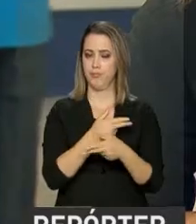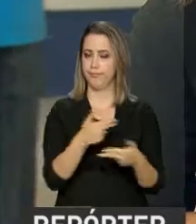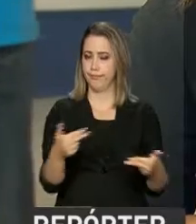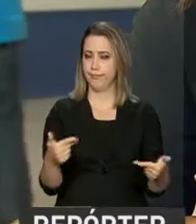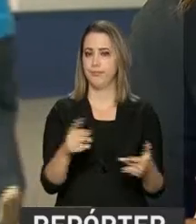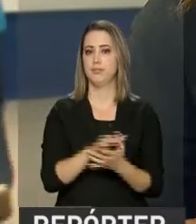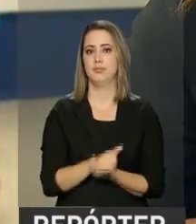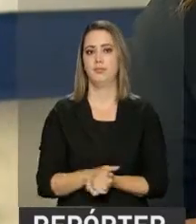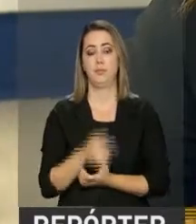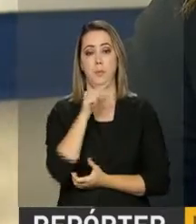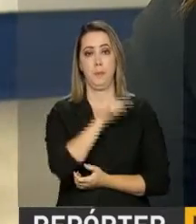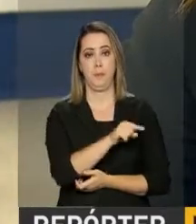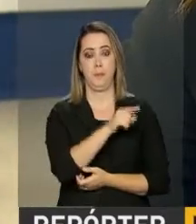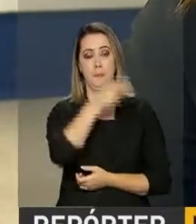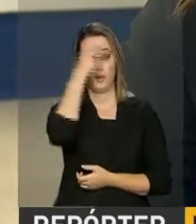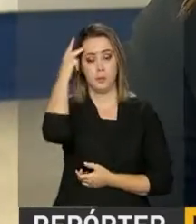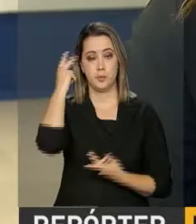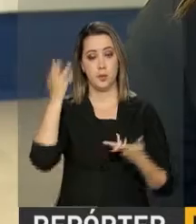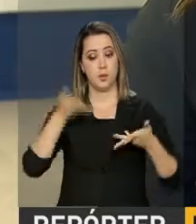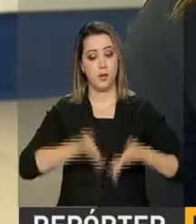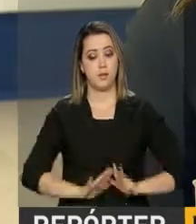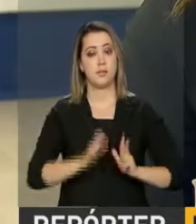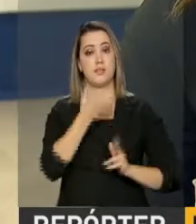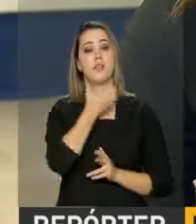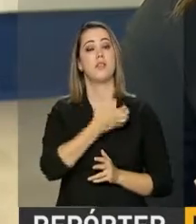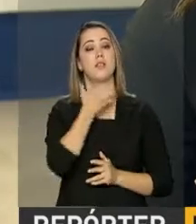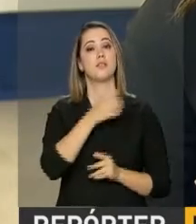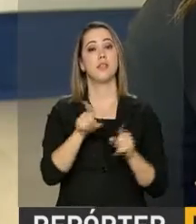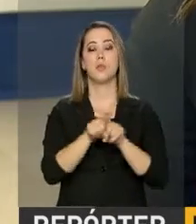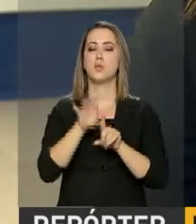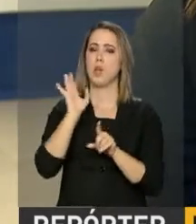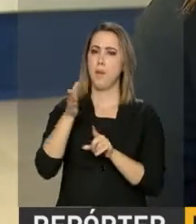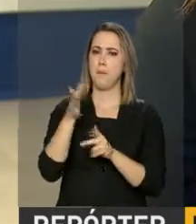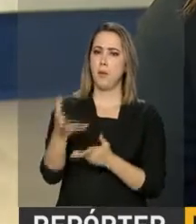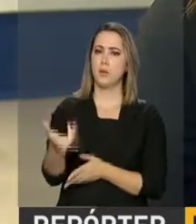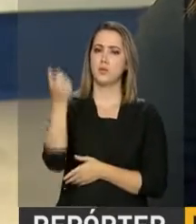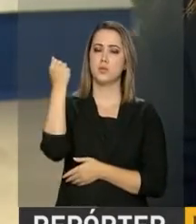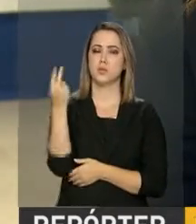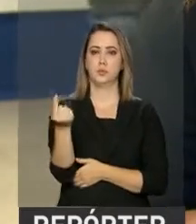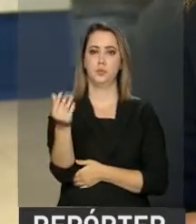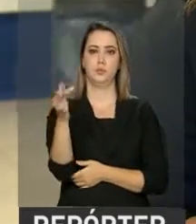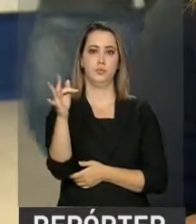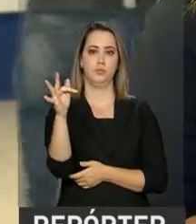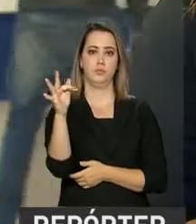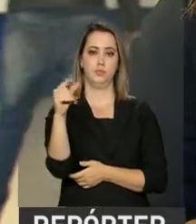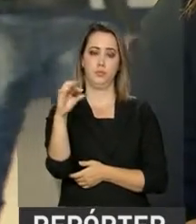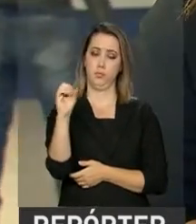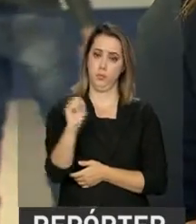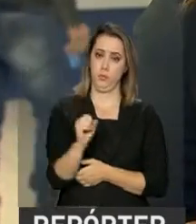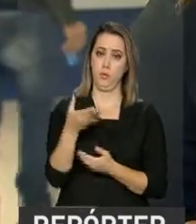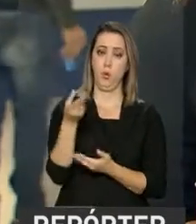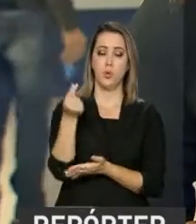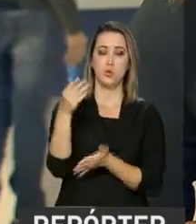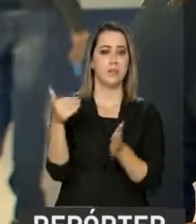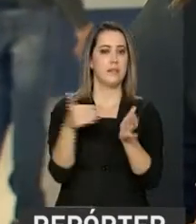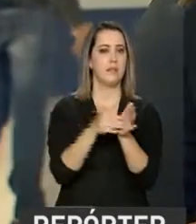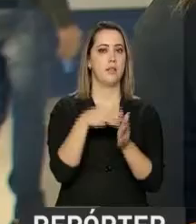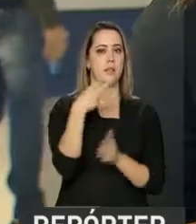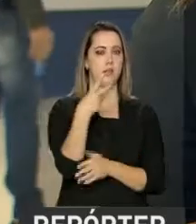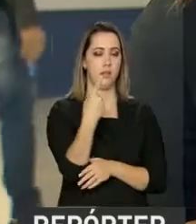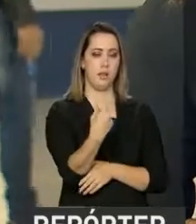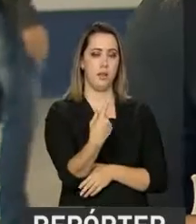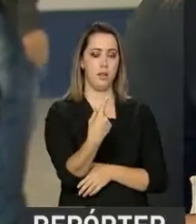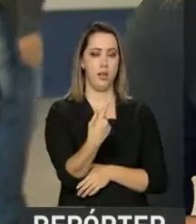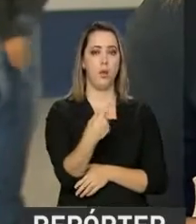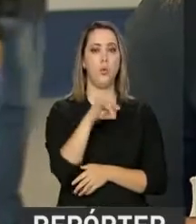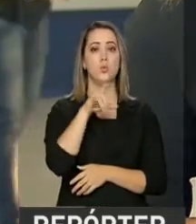Os trabalhadores nascidos em dezembro já podem sacar o dinheiro das contas inativas do FGTS. Os valores vão estar disponíveis até o dia 31 de